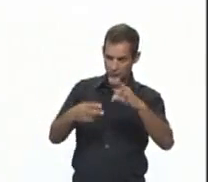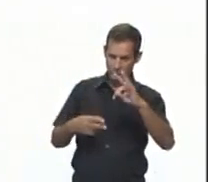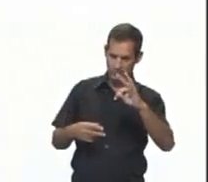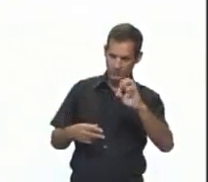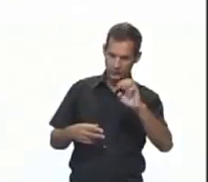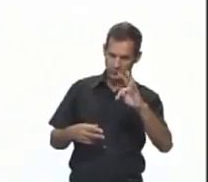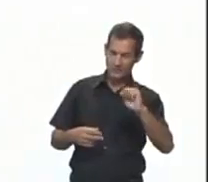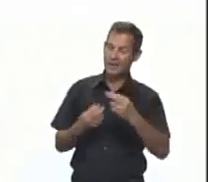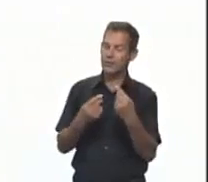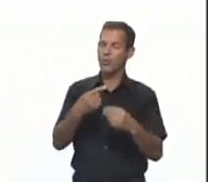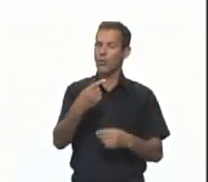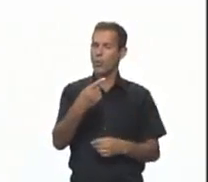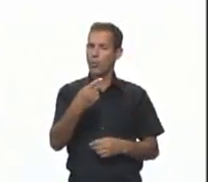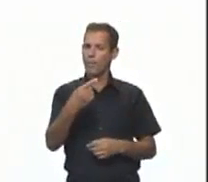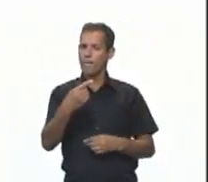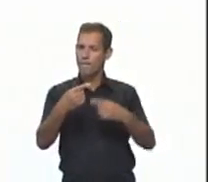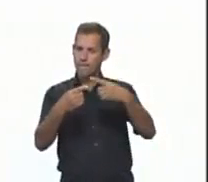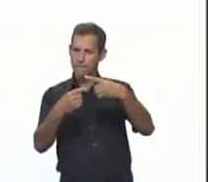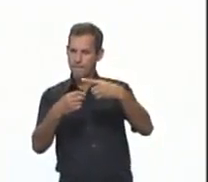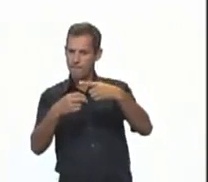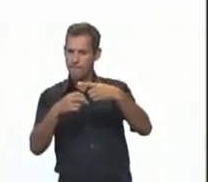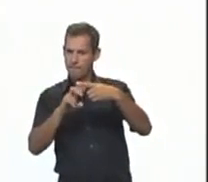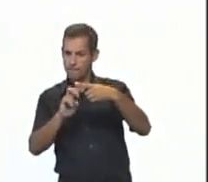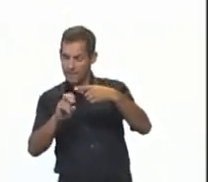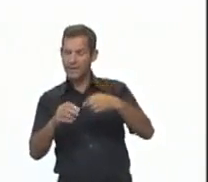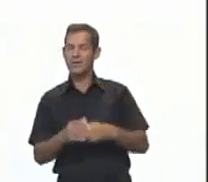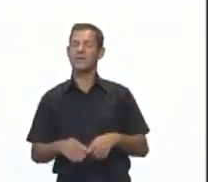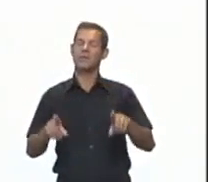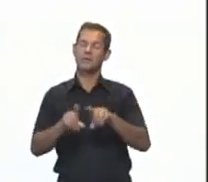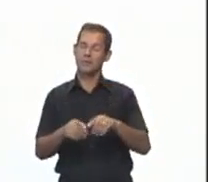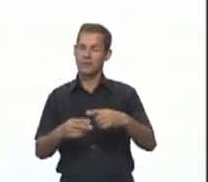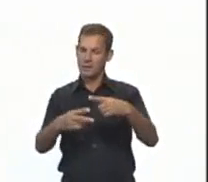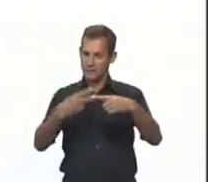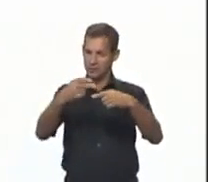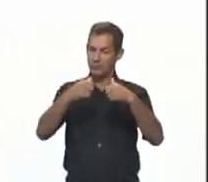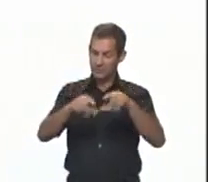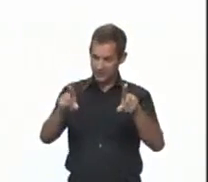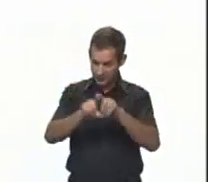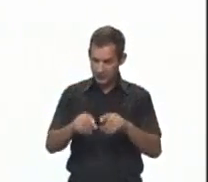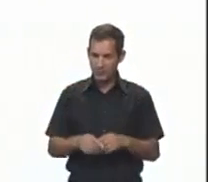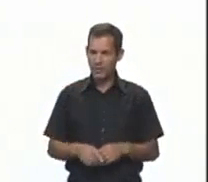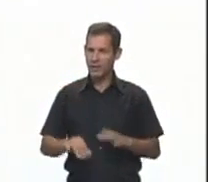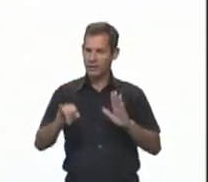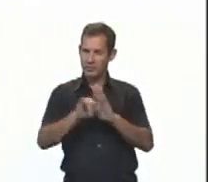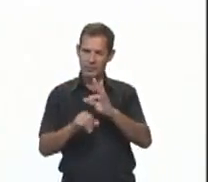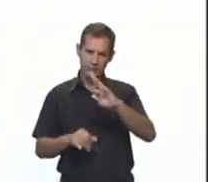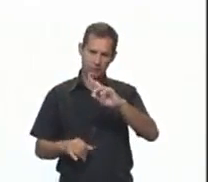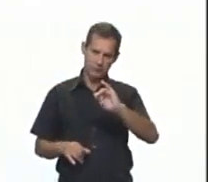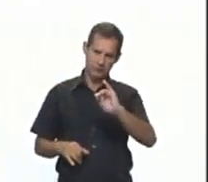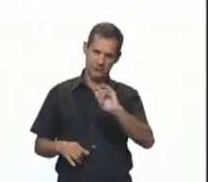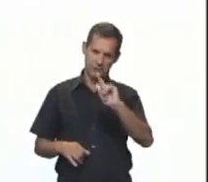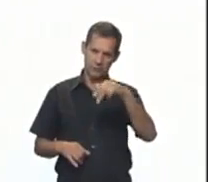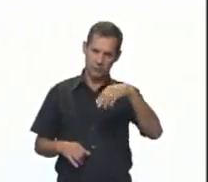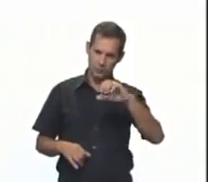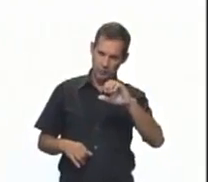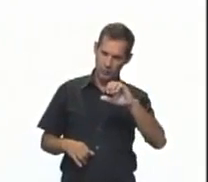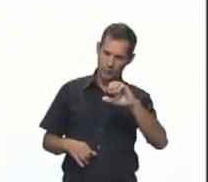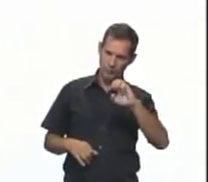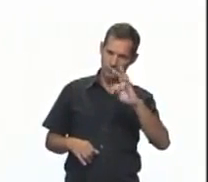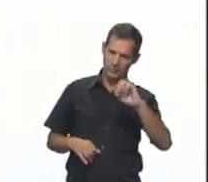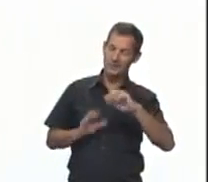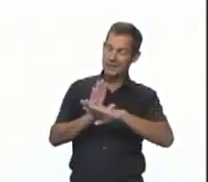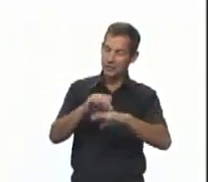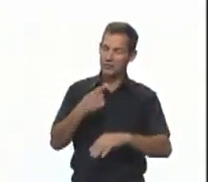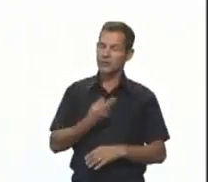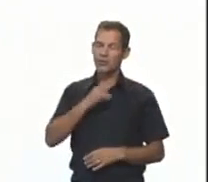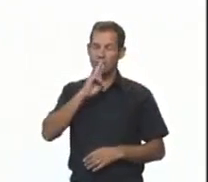é igual a 1 meio mais 1 meio de cosseno de 2θ sobre 2. Essa também é uma identidade trigonométrica que ajuda e muito quando a